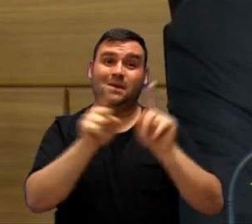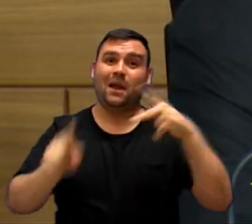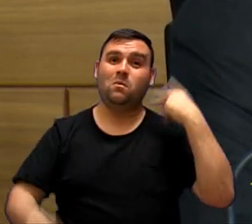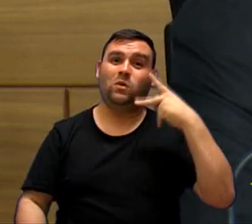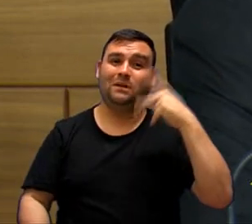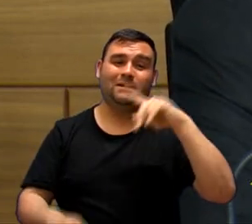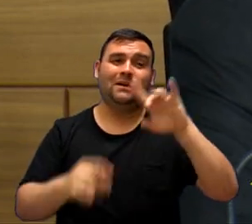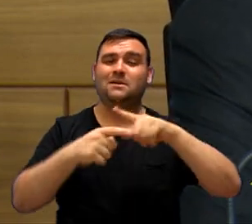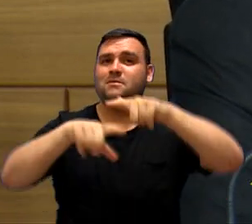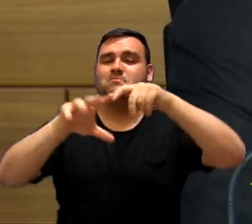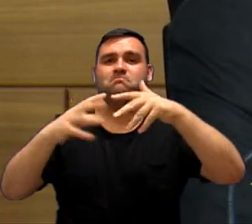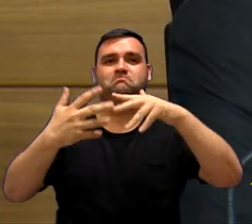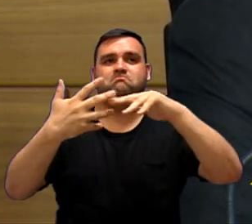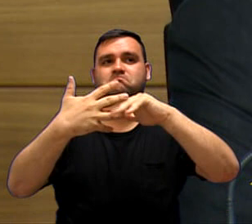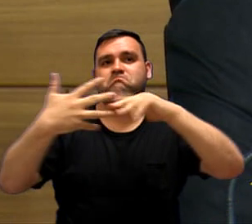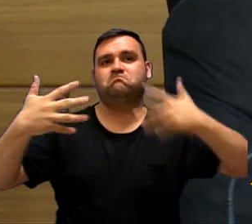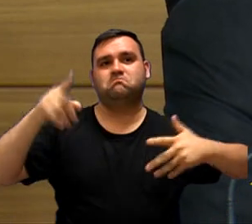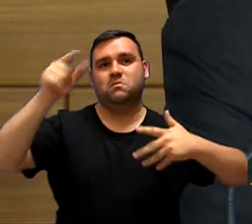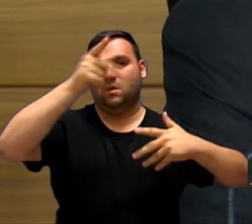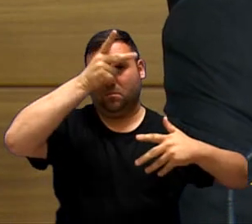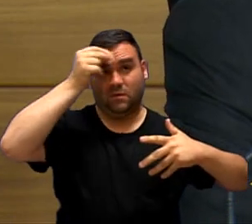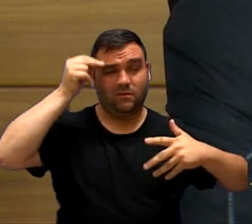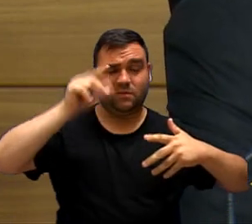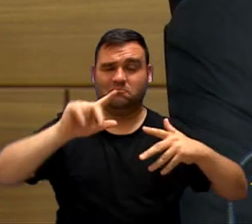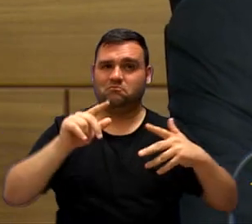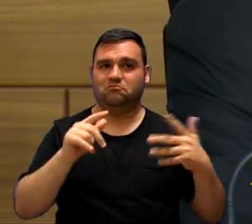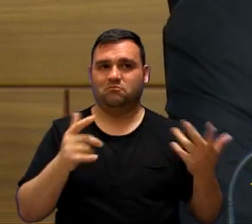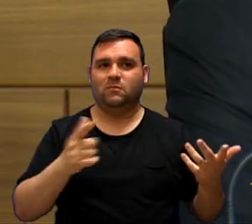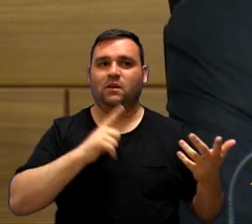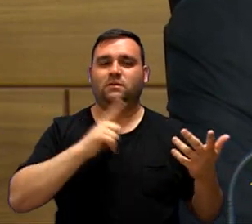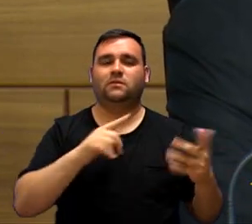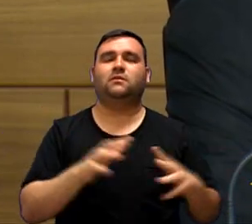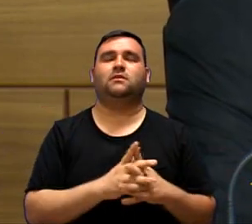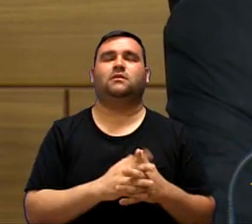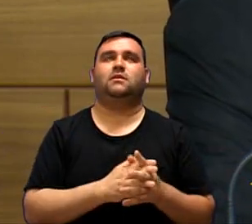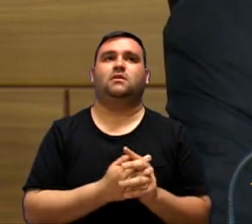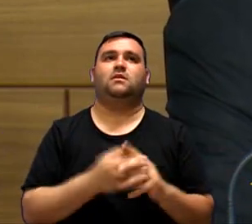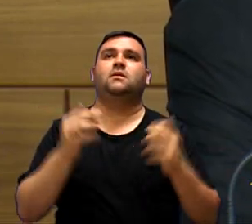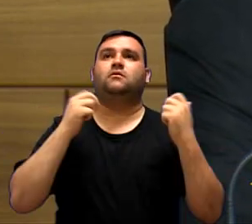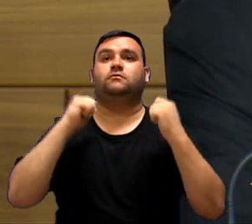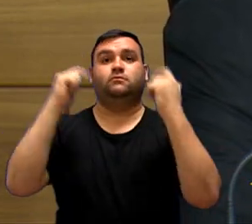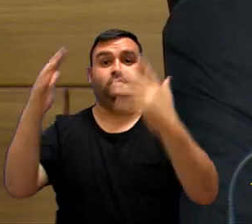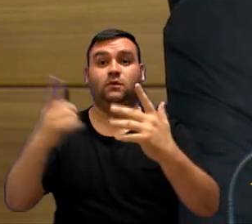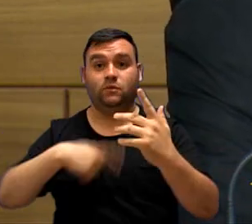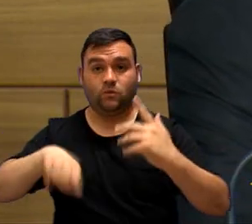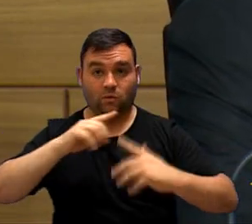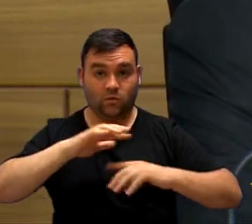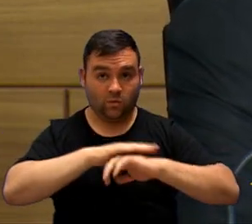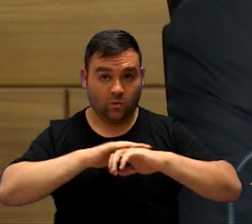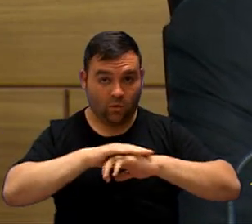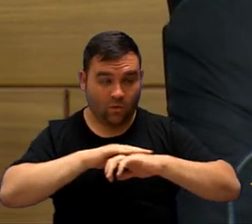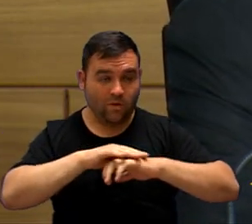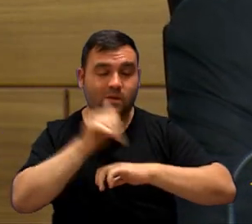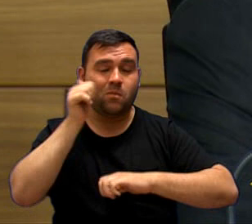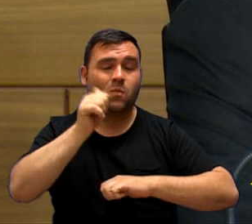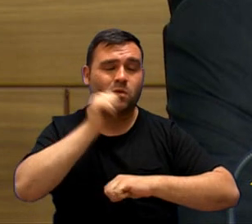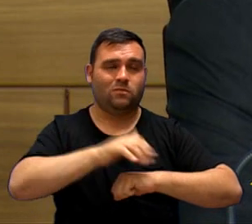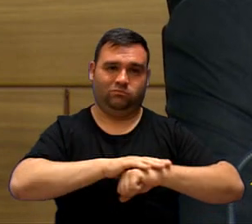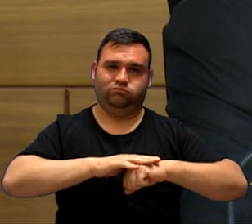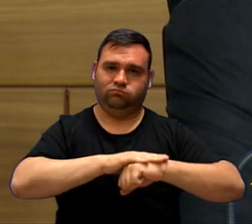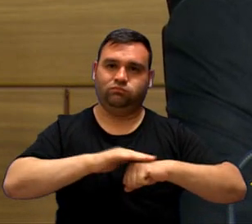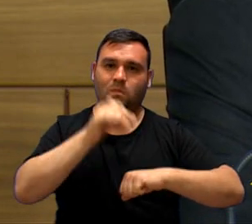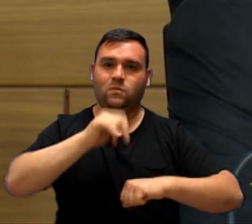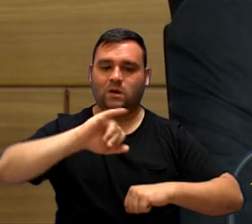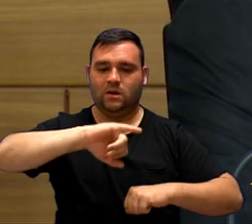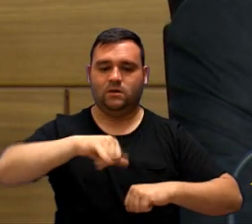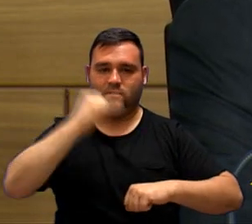política e depende da prefeita Jacqueline. Então, esse assunto, eu sugiro que nós conversemos com a prefeita e